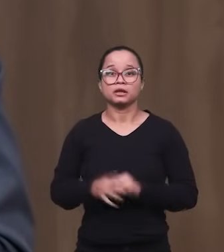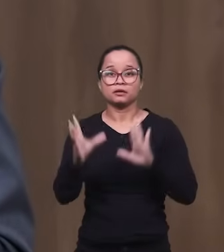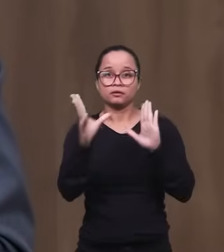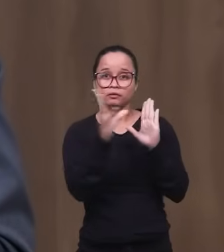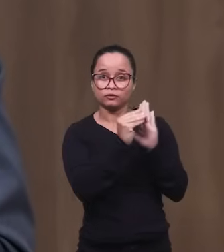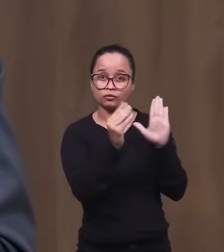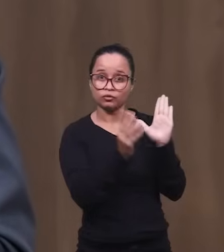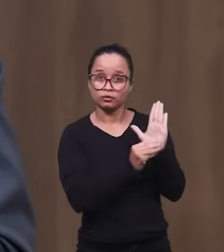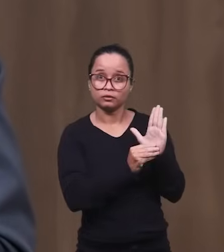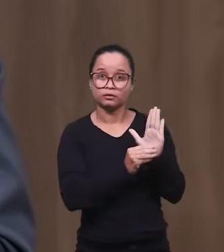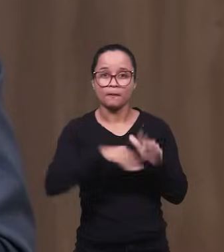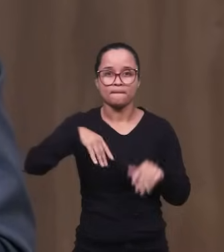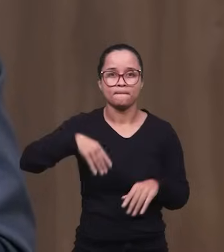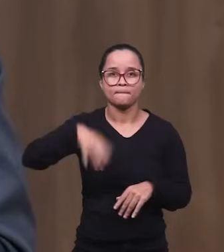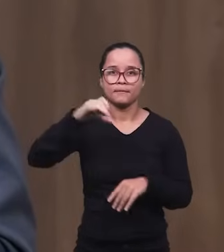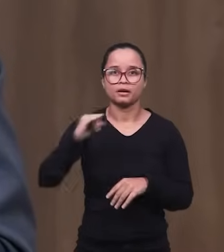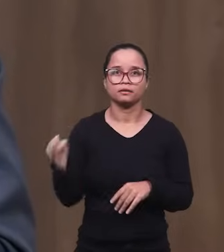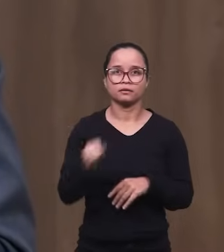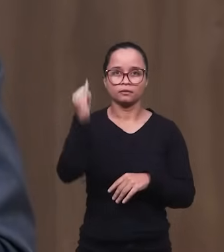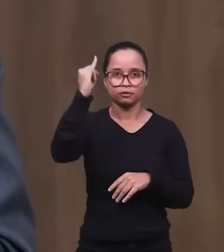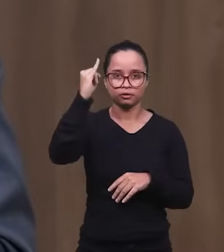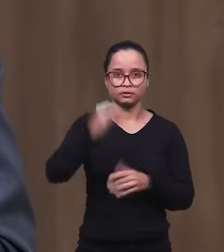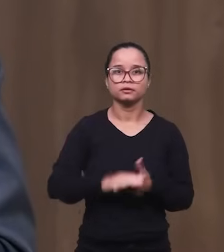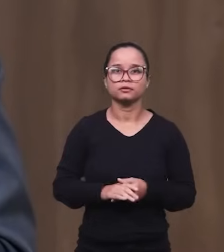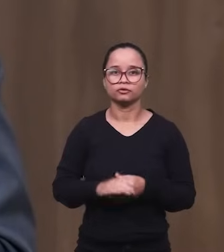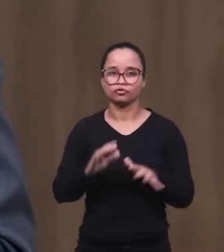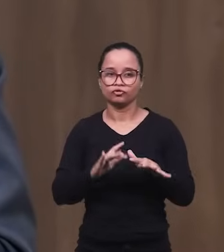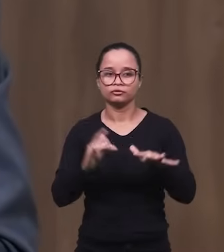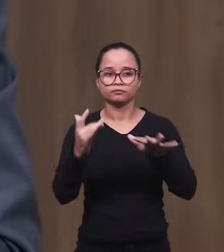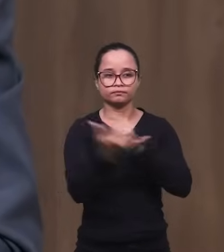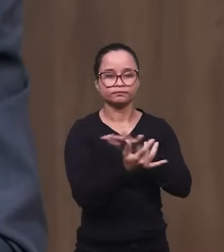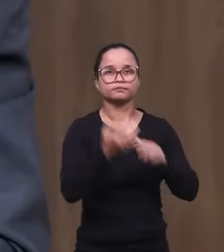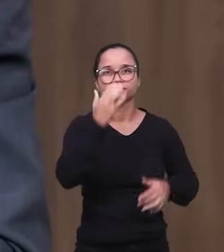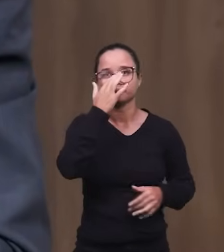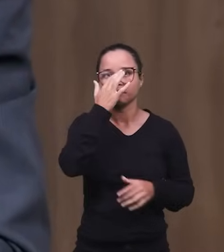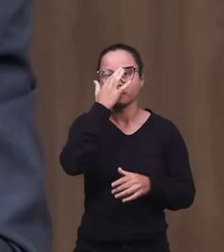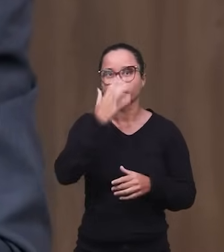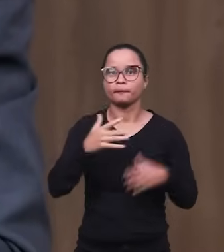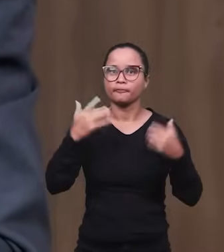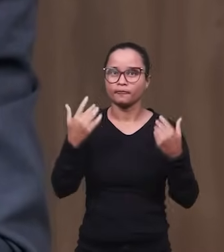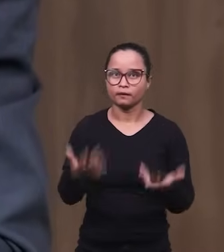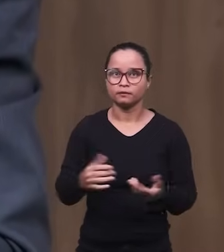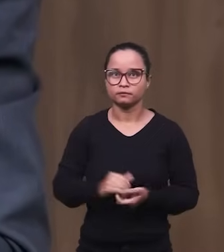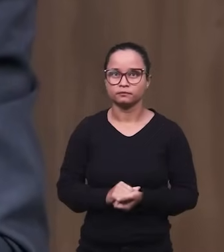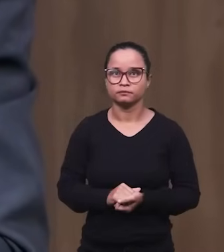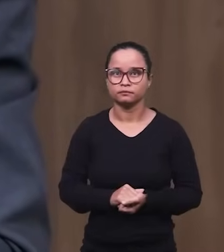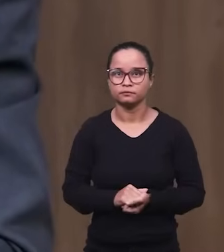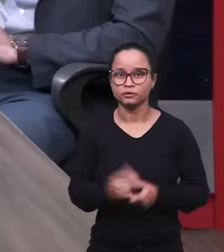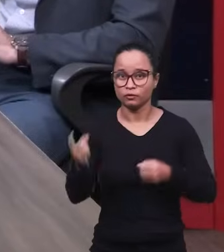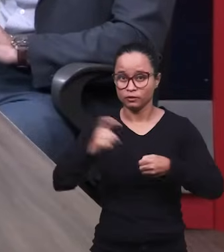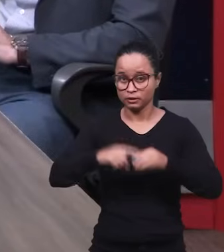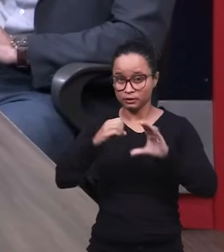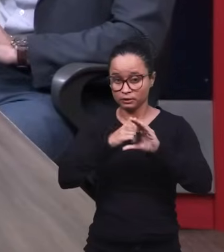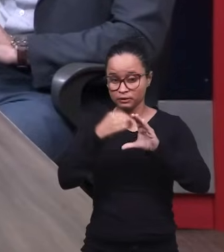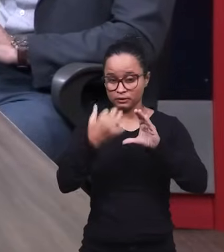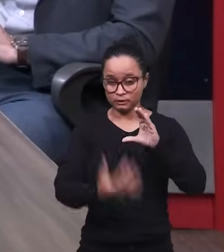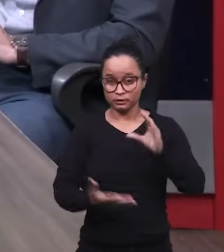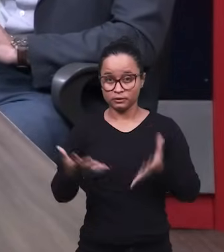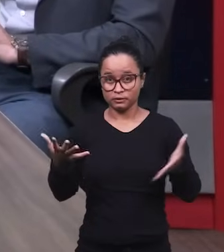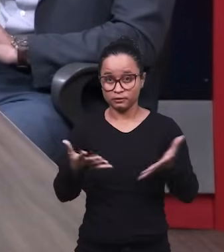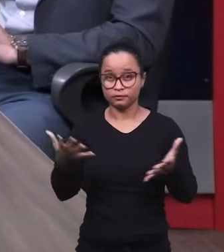este conteúdo cada vez mais relevante na plataforma digital. Muito bem, voltando aqui a esse aspecto